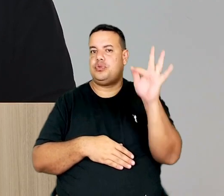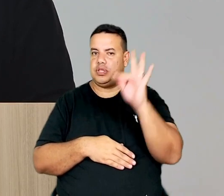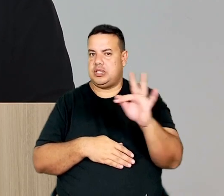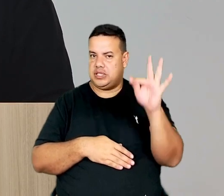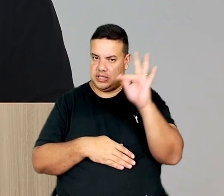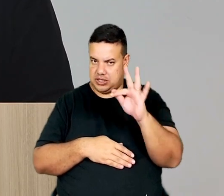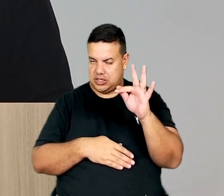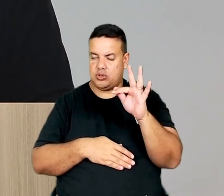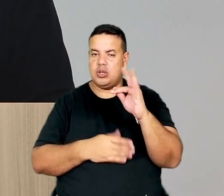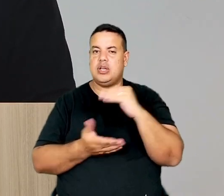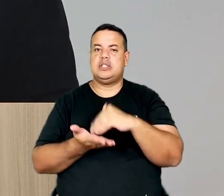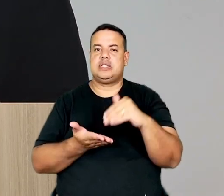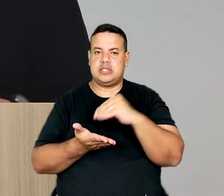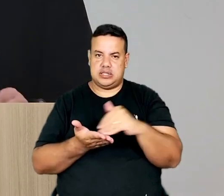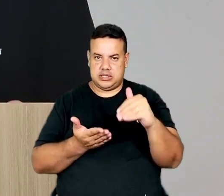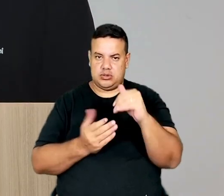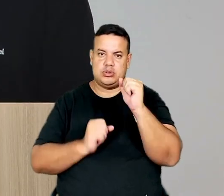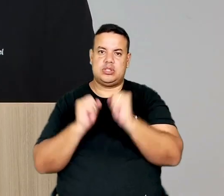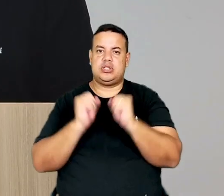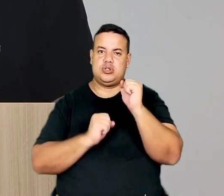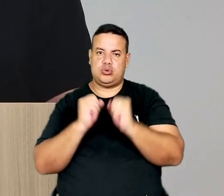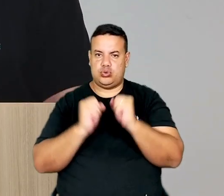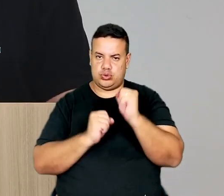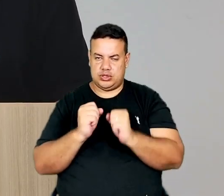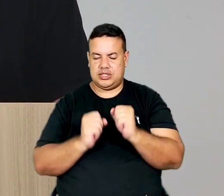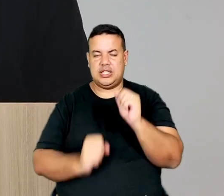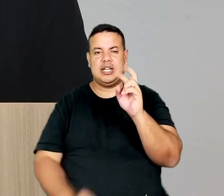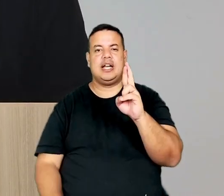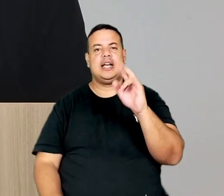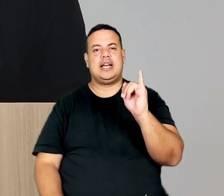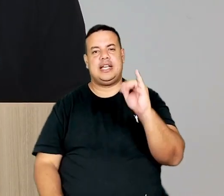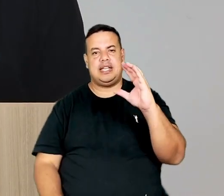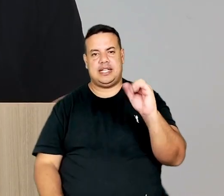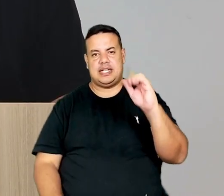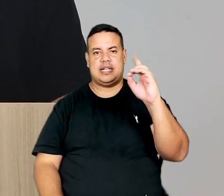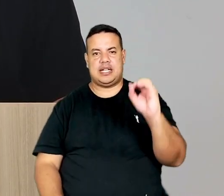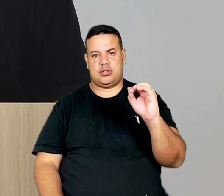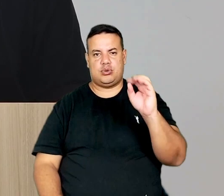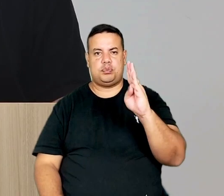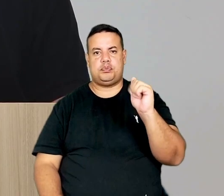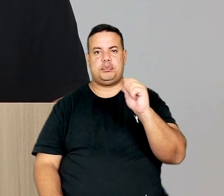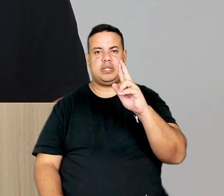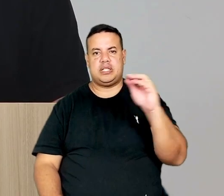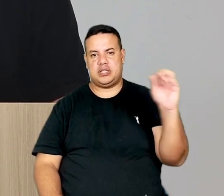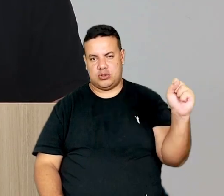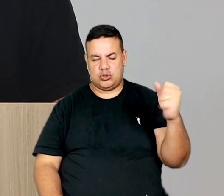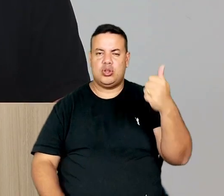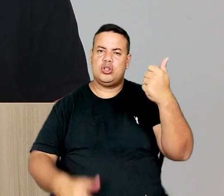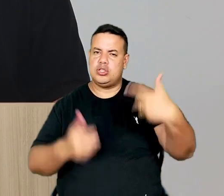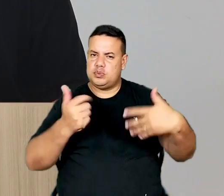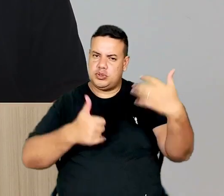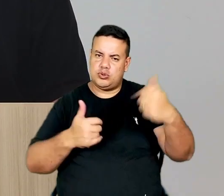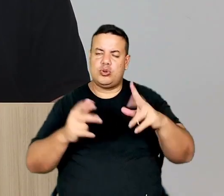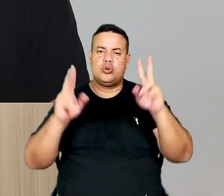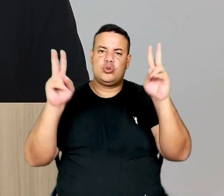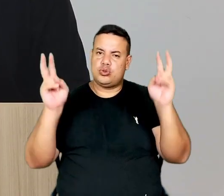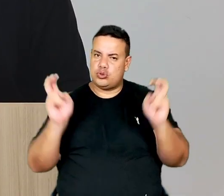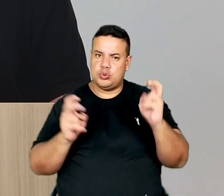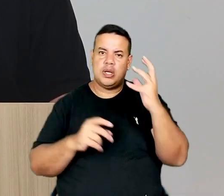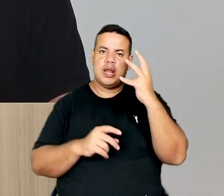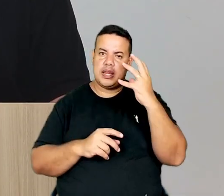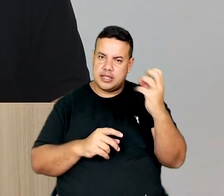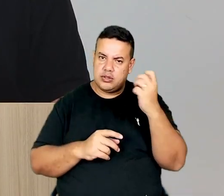da Indústria e Comércio, Ricardo Barros, falamos sobre atração de investimentos aqui em Guaíra, para trazer